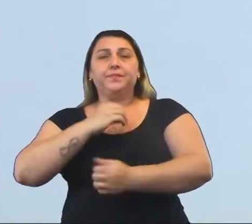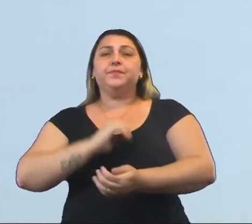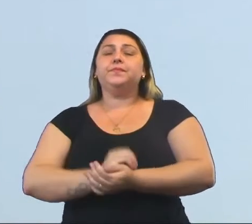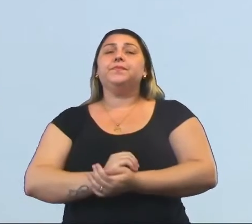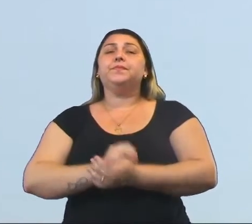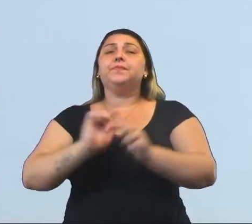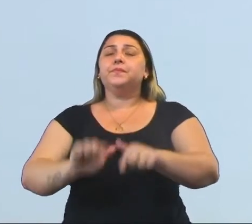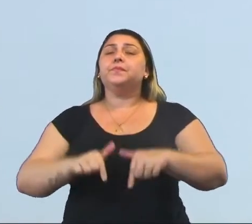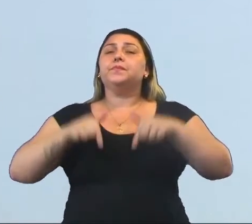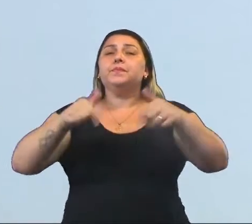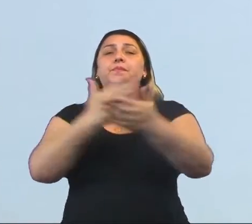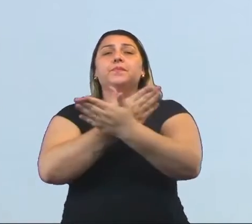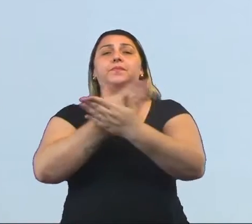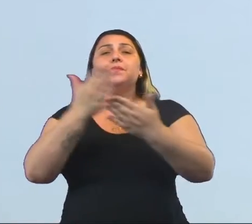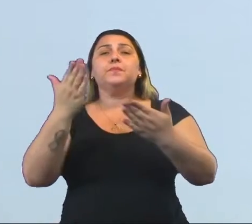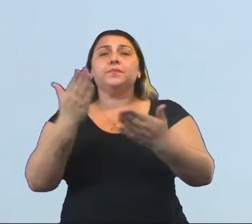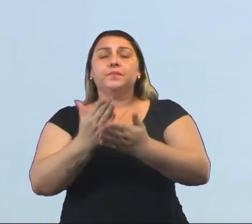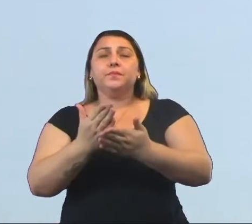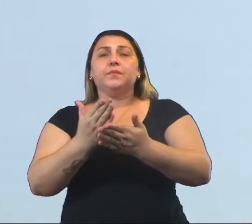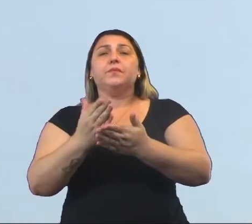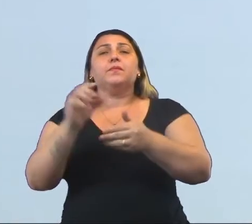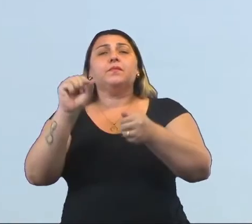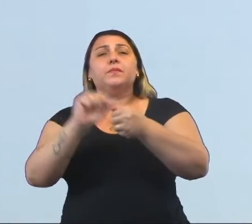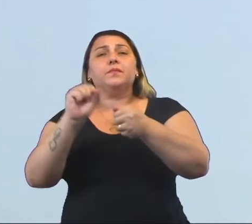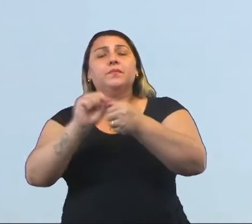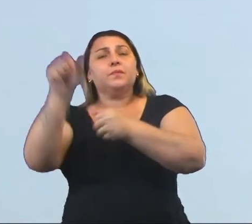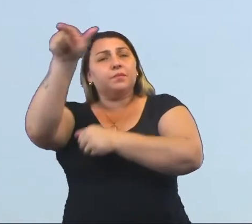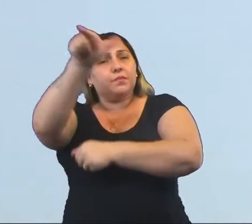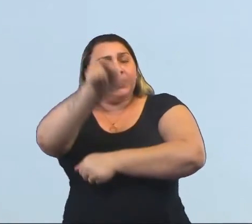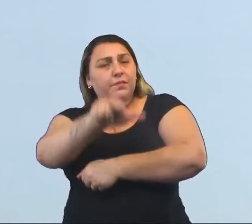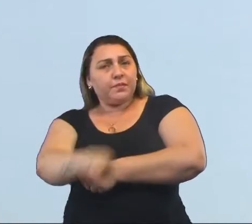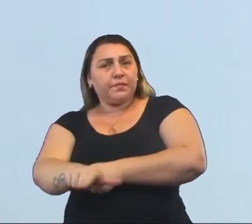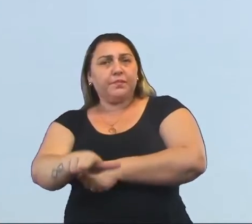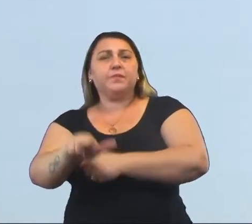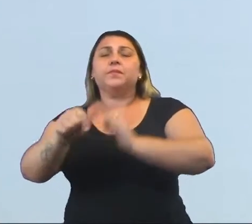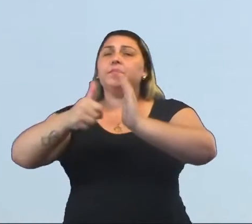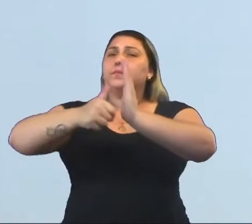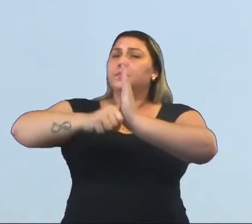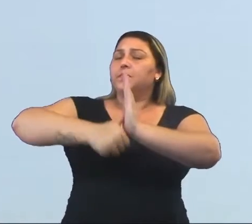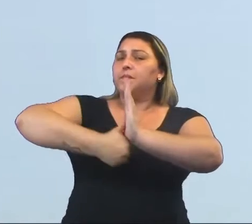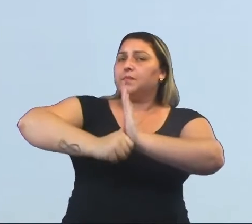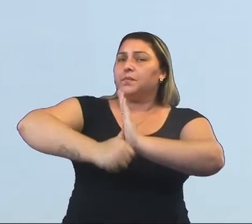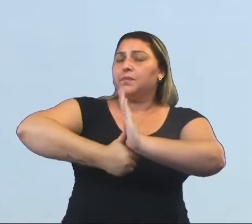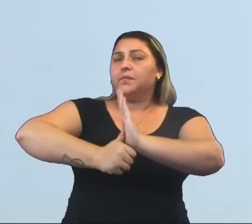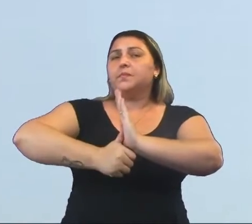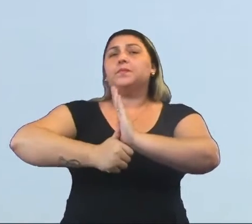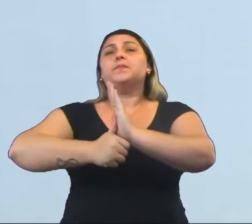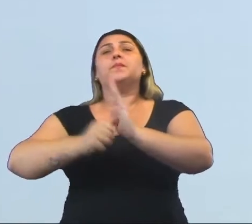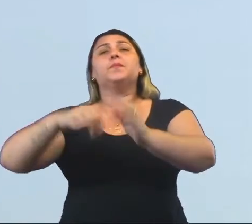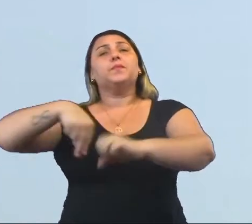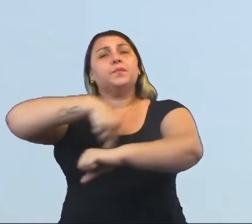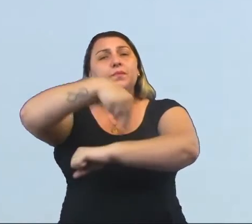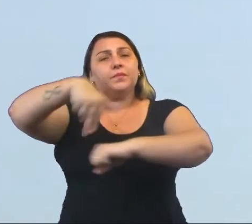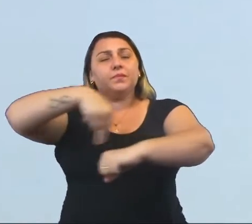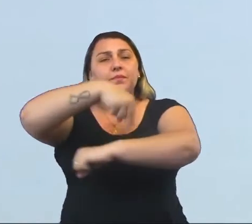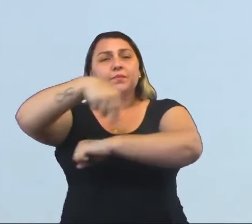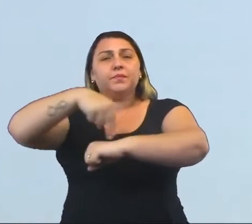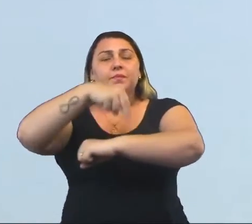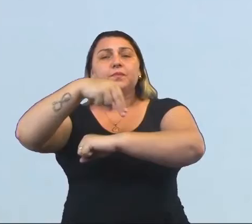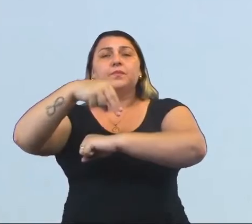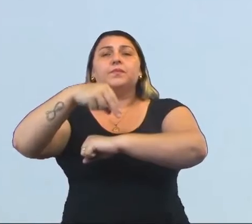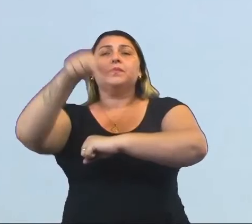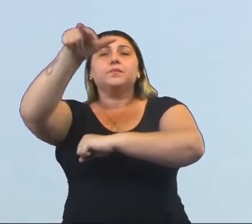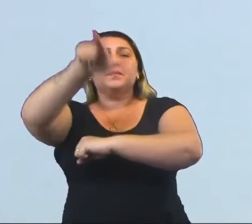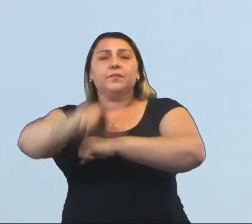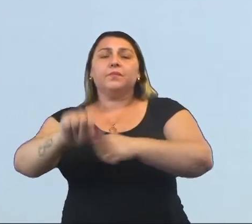a luta começa aqui para uma reconstrução, reconstrução identitária, reconstrução de uma nação, reconstrução da